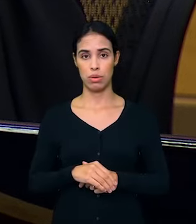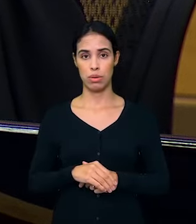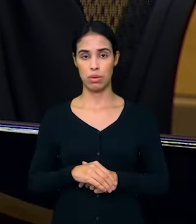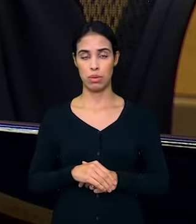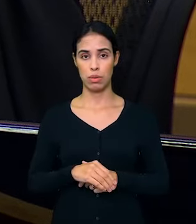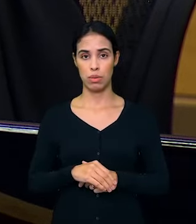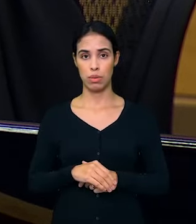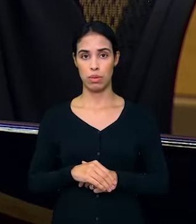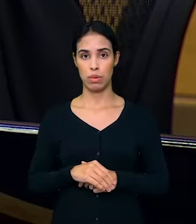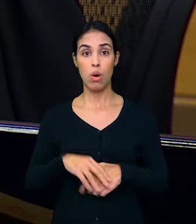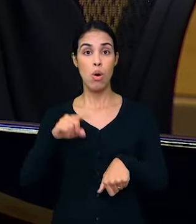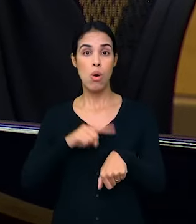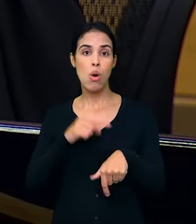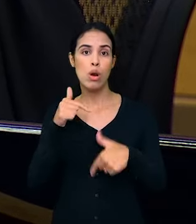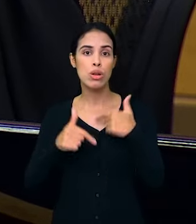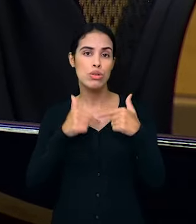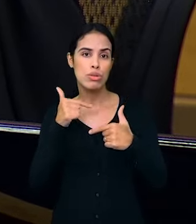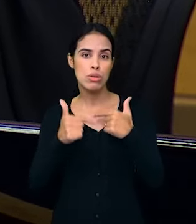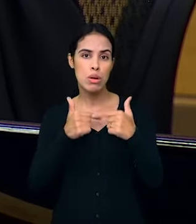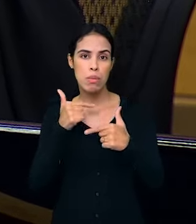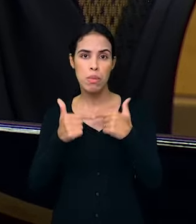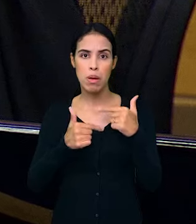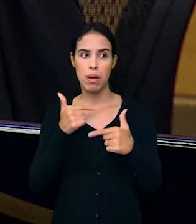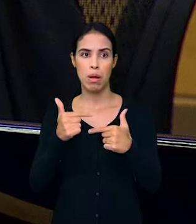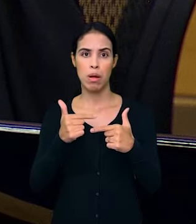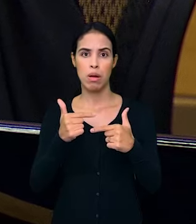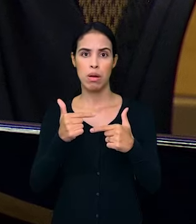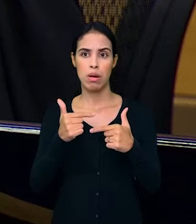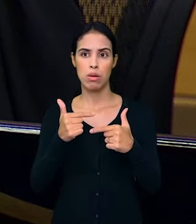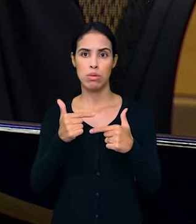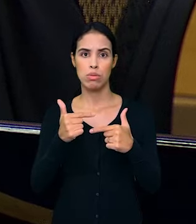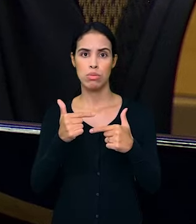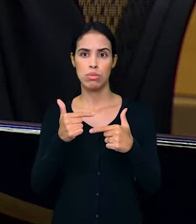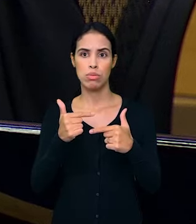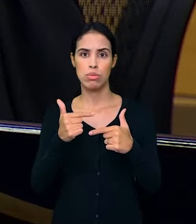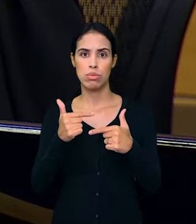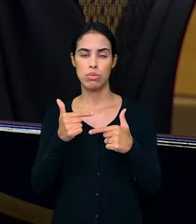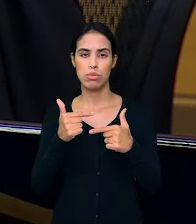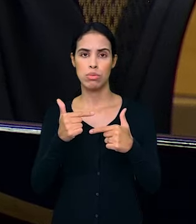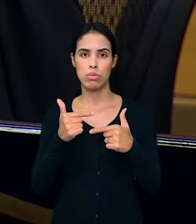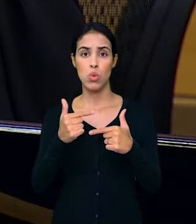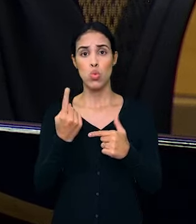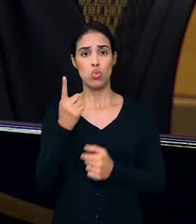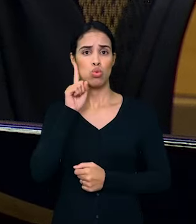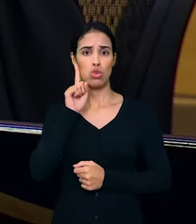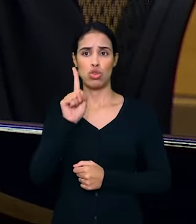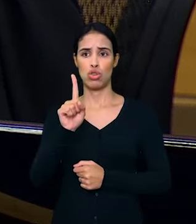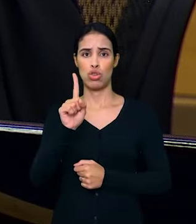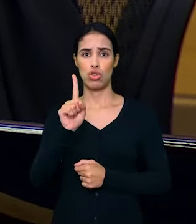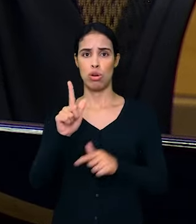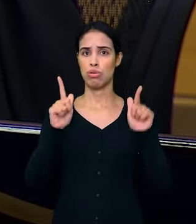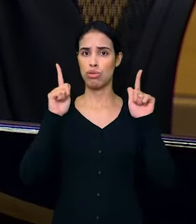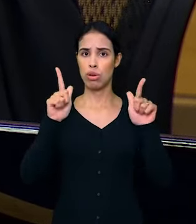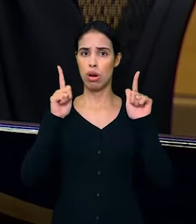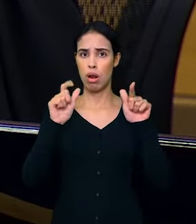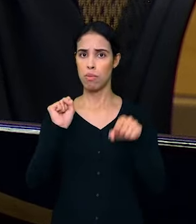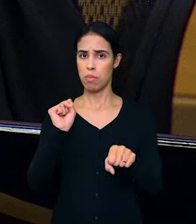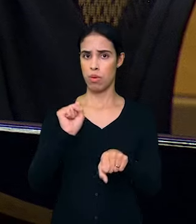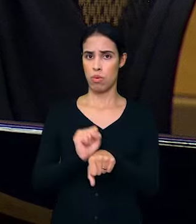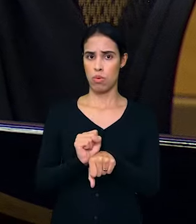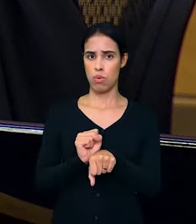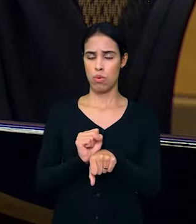desconto de poucas horas não trabalhadas num único dia de paralisação e